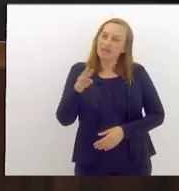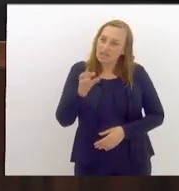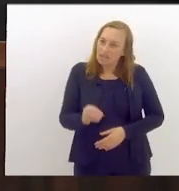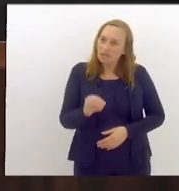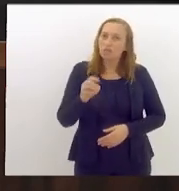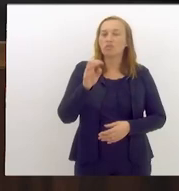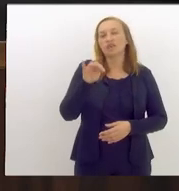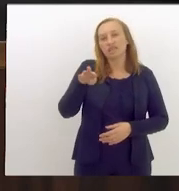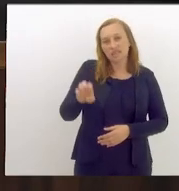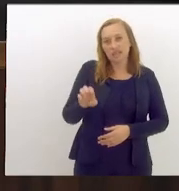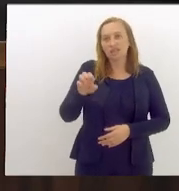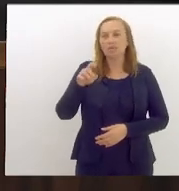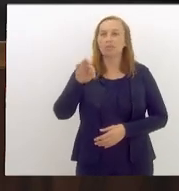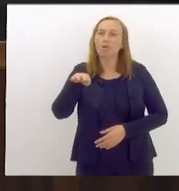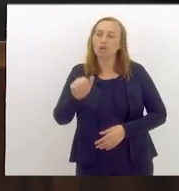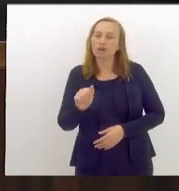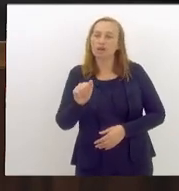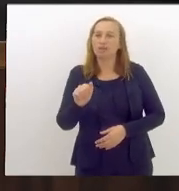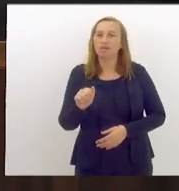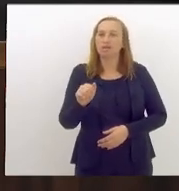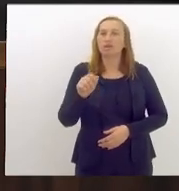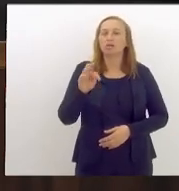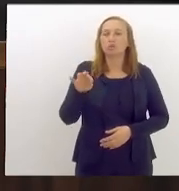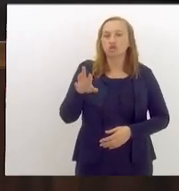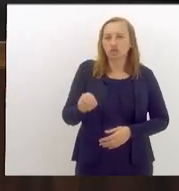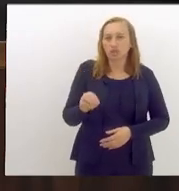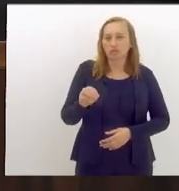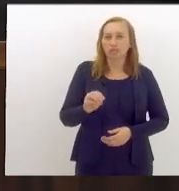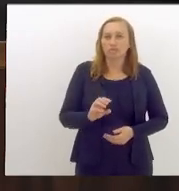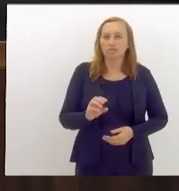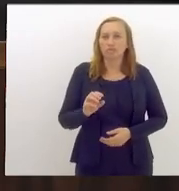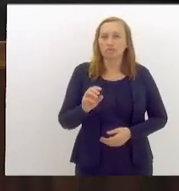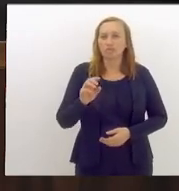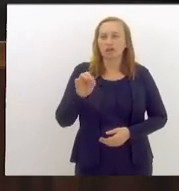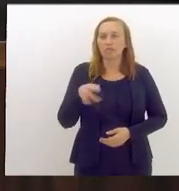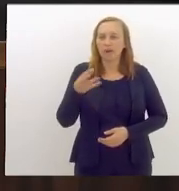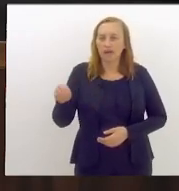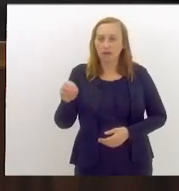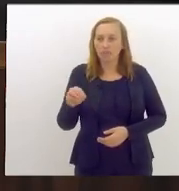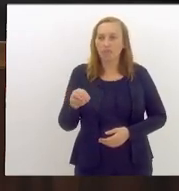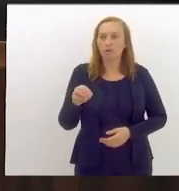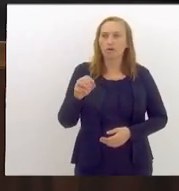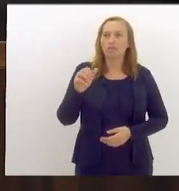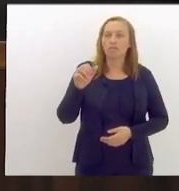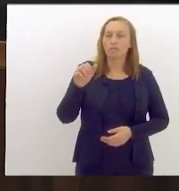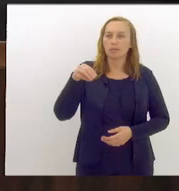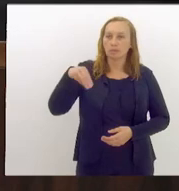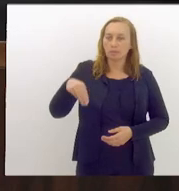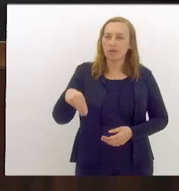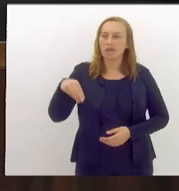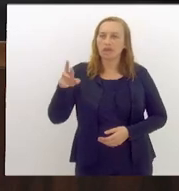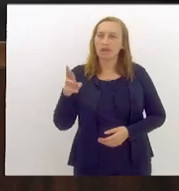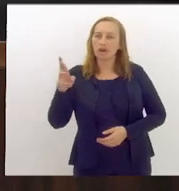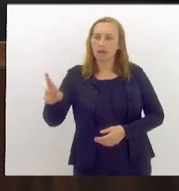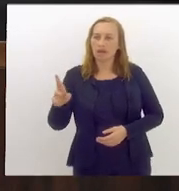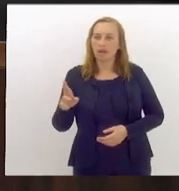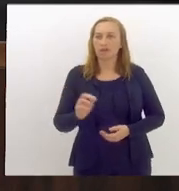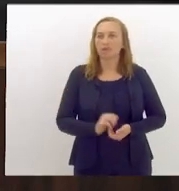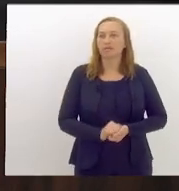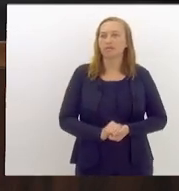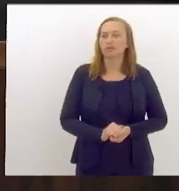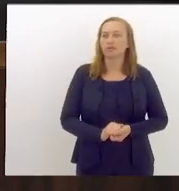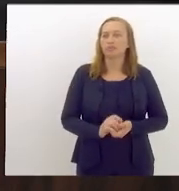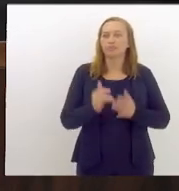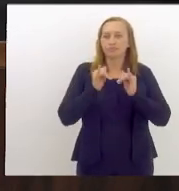Franciane Mota Gustavo Schmidt Marcos Abraão Marcos Miller presidência